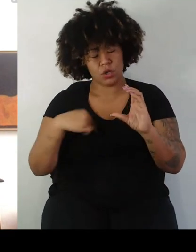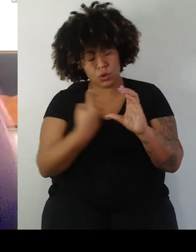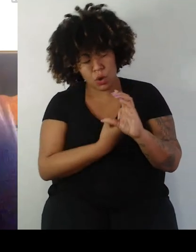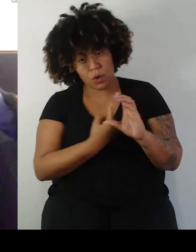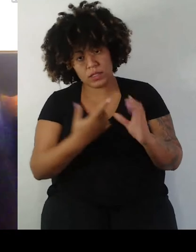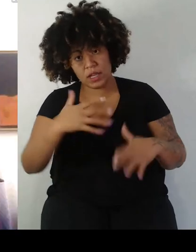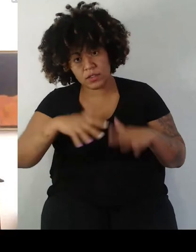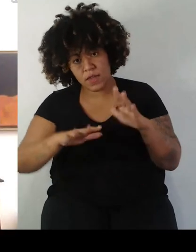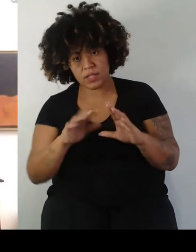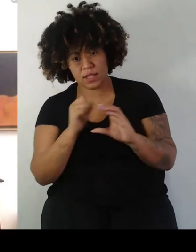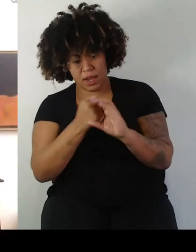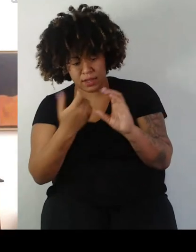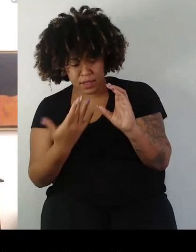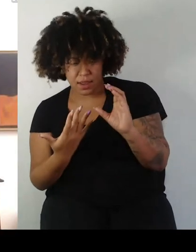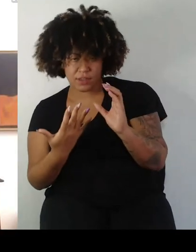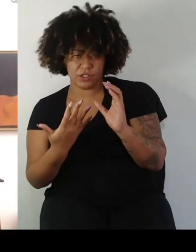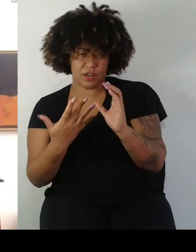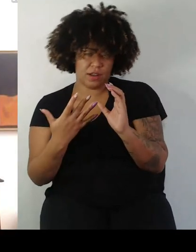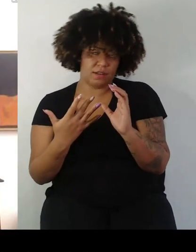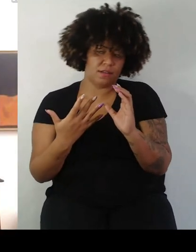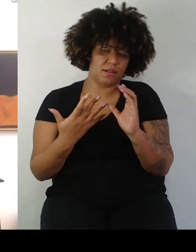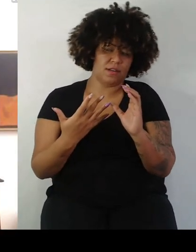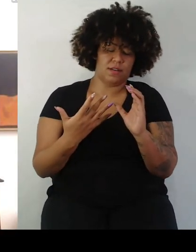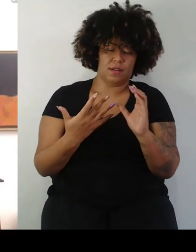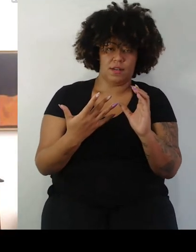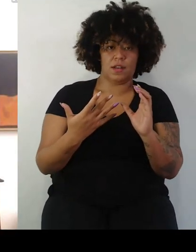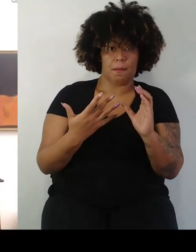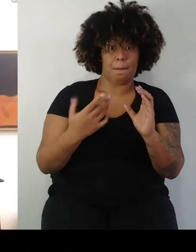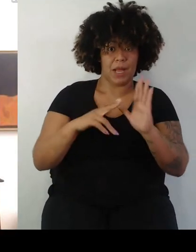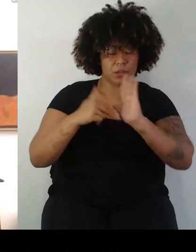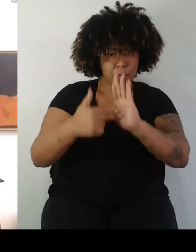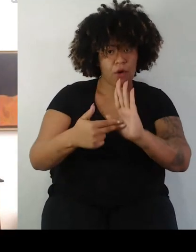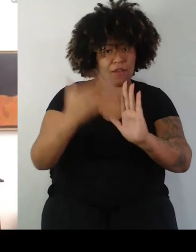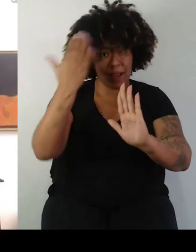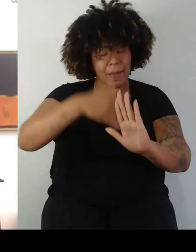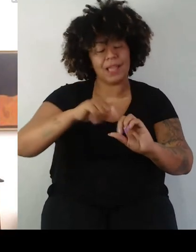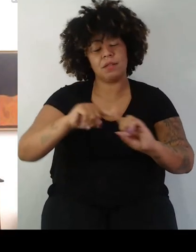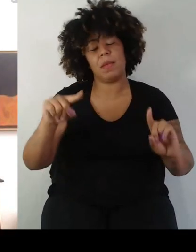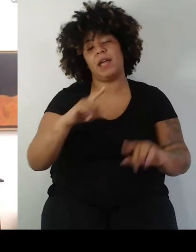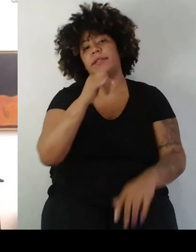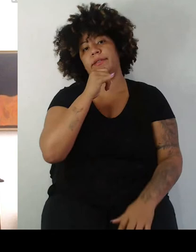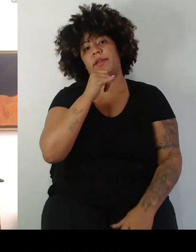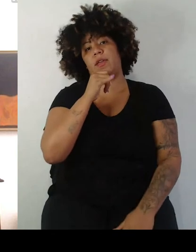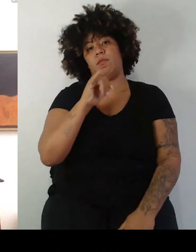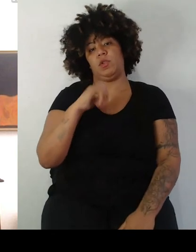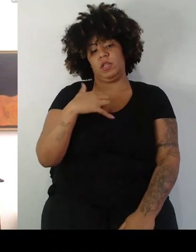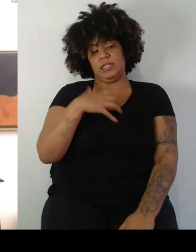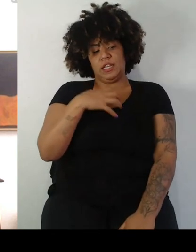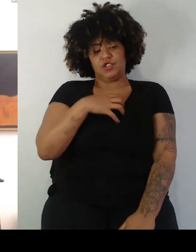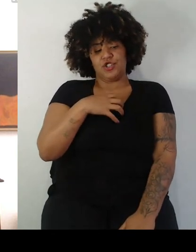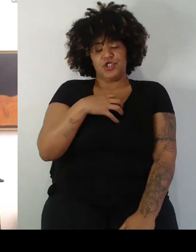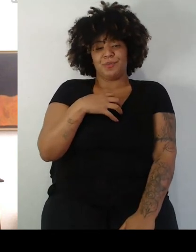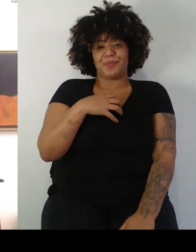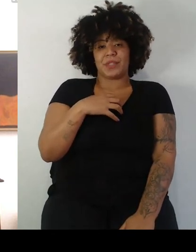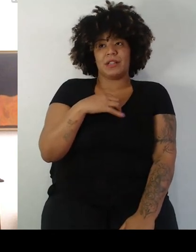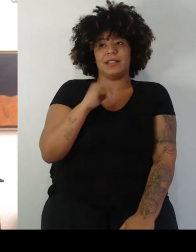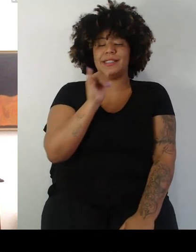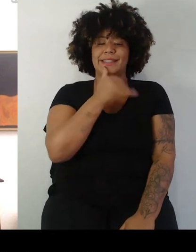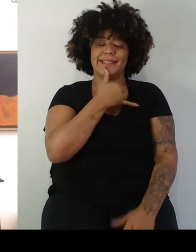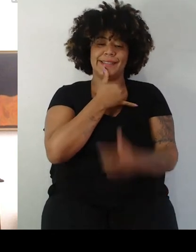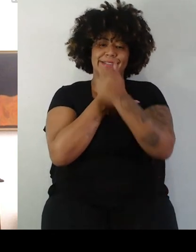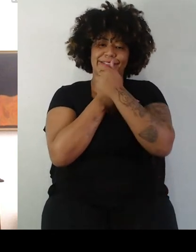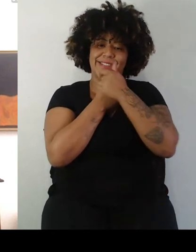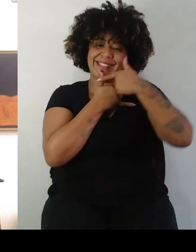os nossos sentimentos nós tendemos colocar uma máscara quando a gente acha que vale a